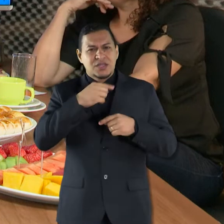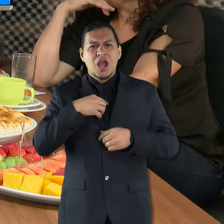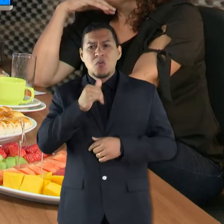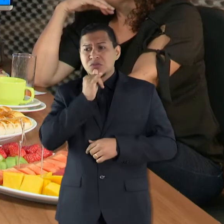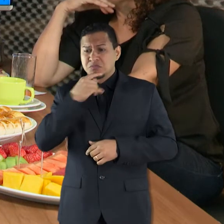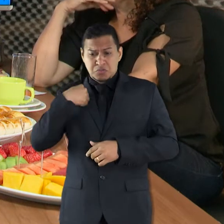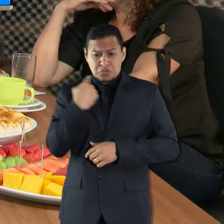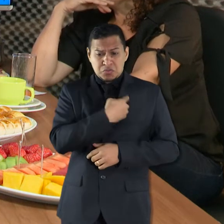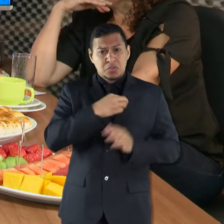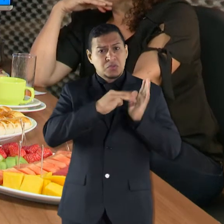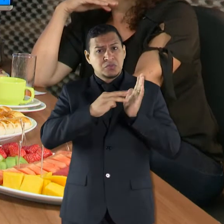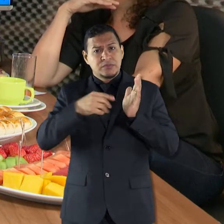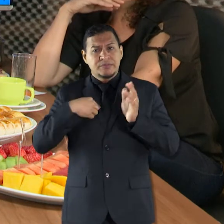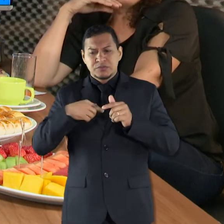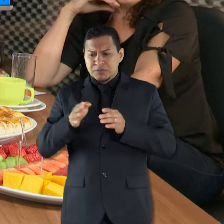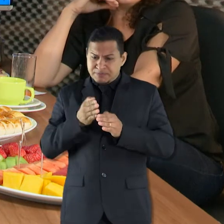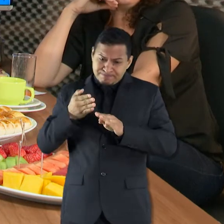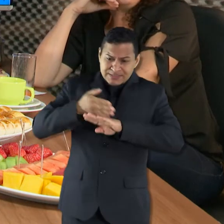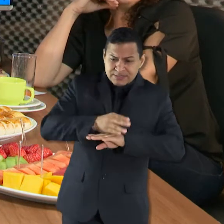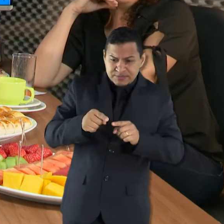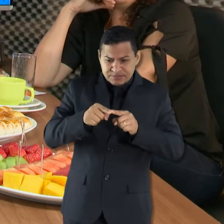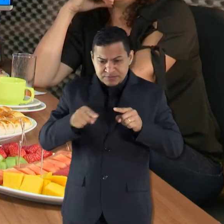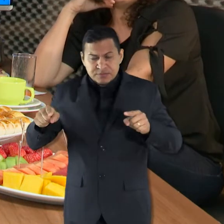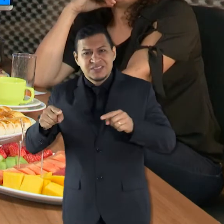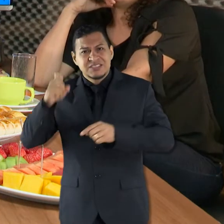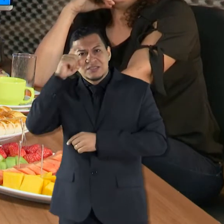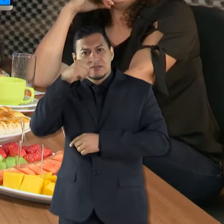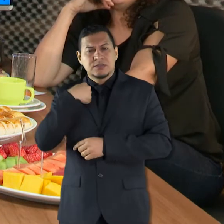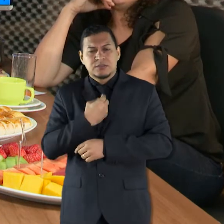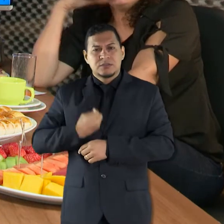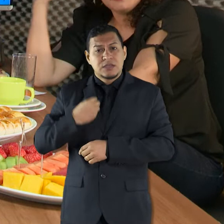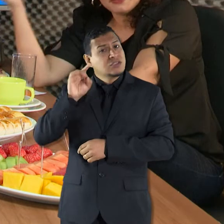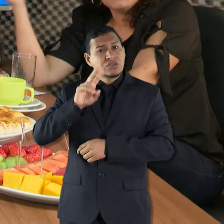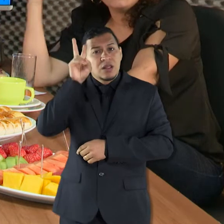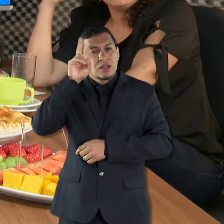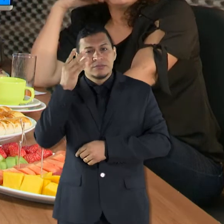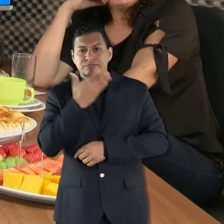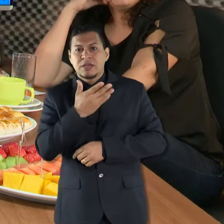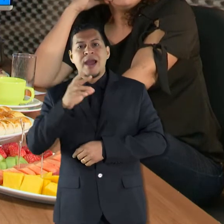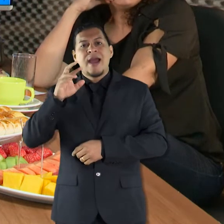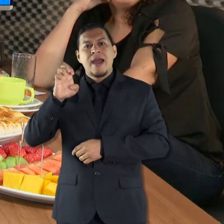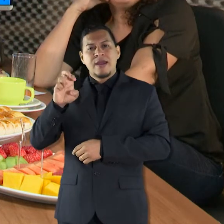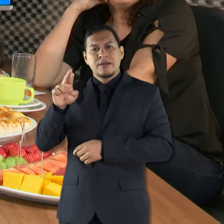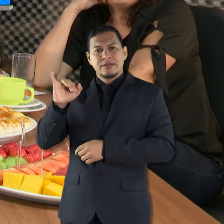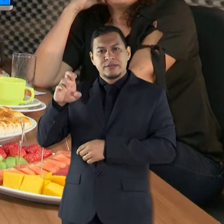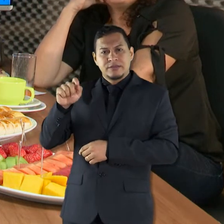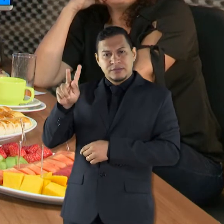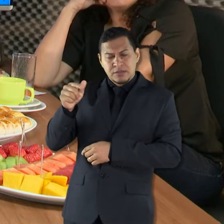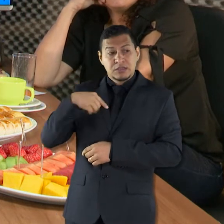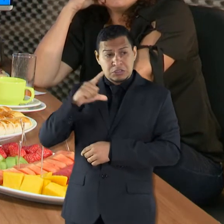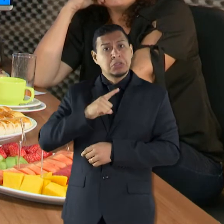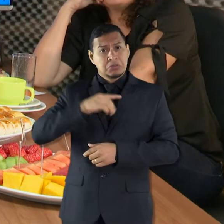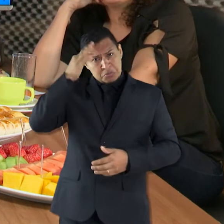superação, né, um exemplo, assim, para todos nós, né, quando estivermos passando por momentos difíceis na nossa vida, né. Lembra aqui do Eric, né, como ele é uma